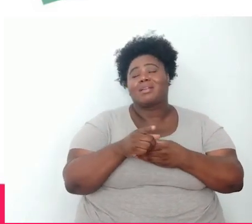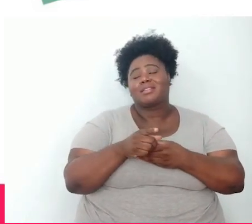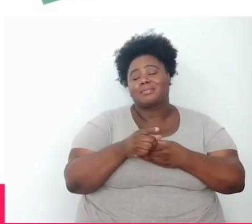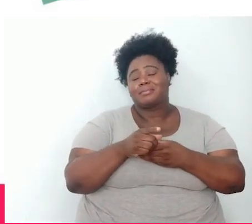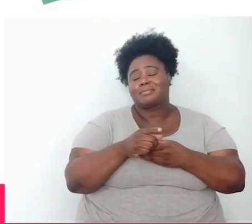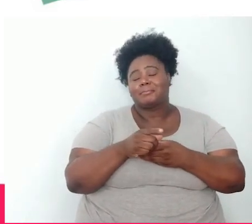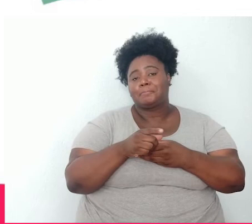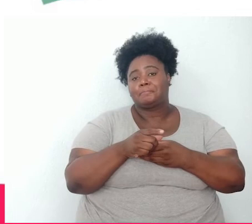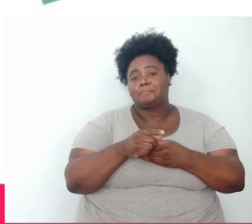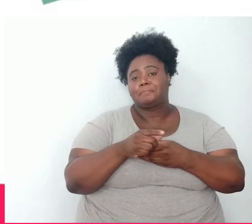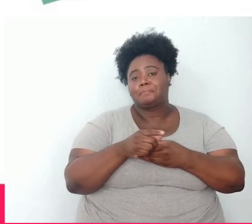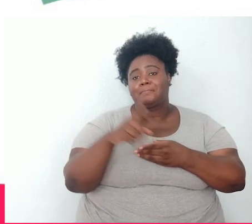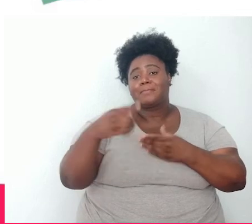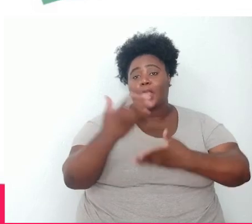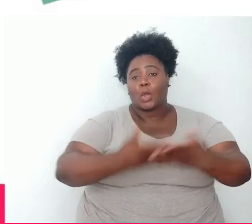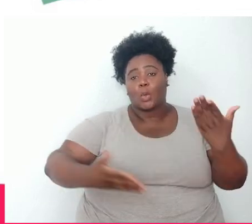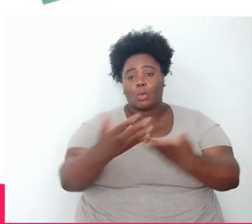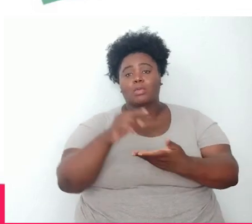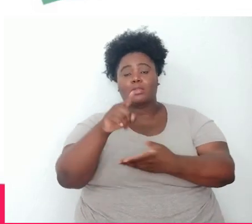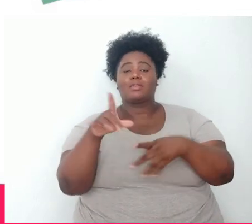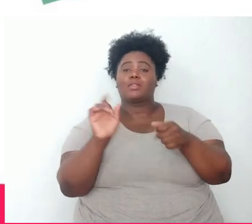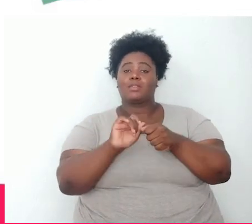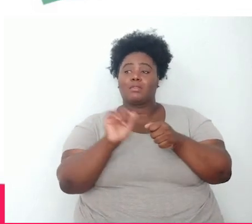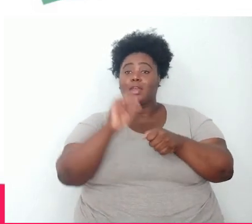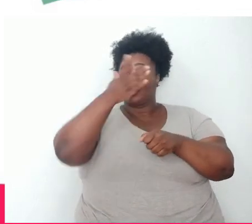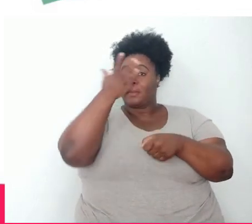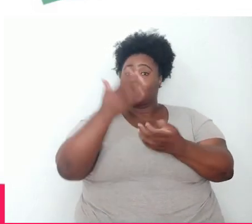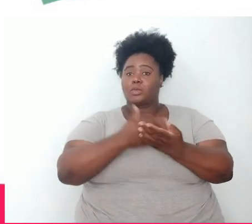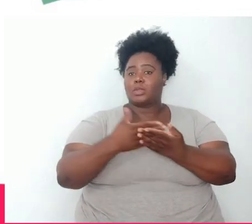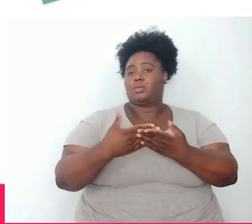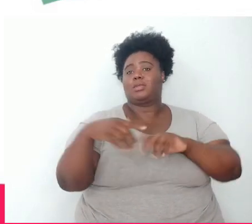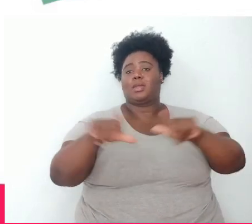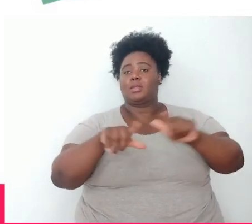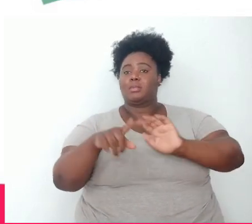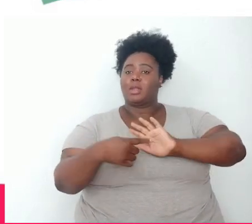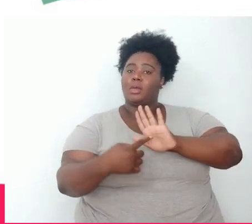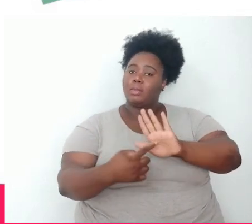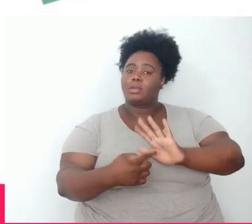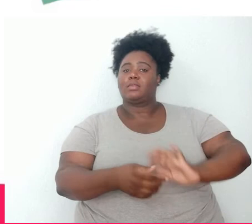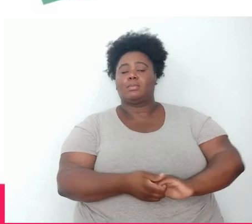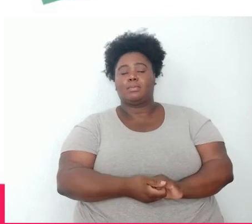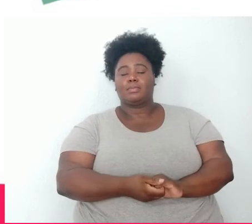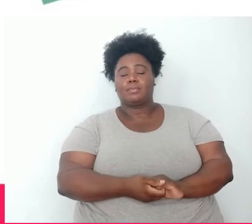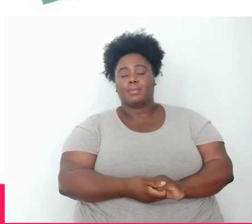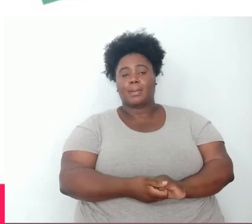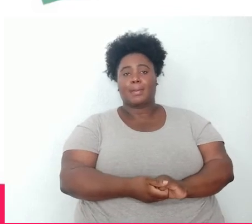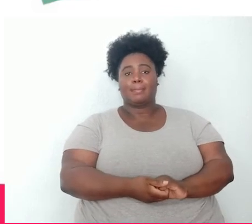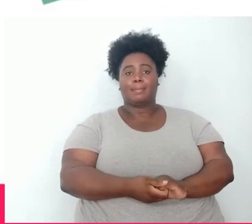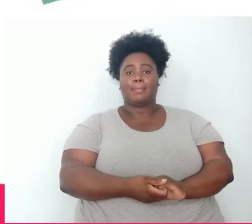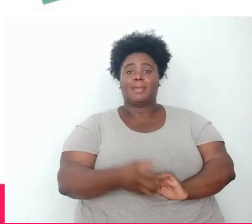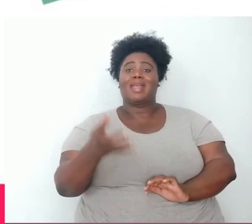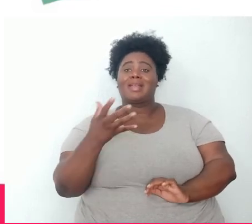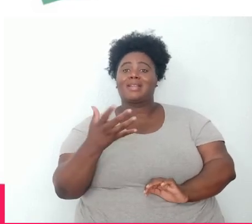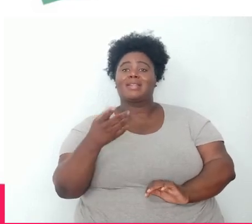é também o compartilhamento que você faz para quem está começando a trabalhar com performance, ou